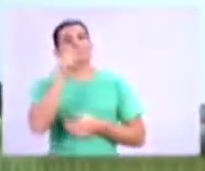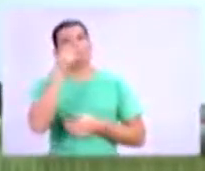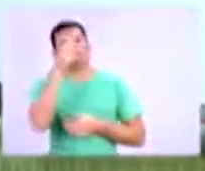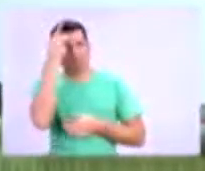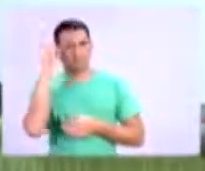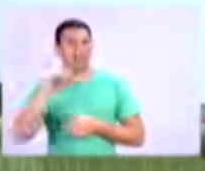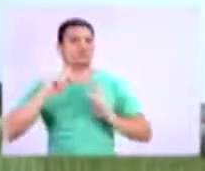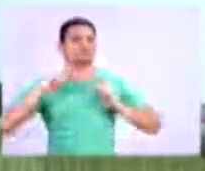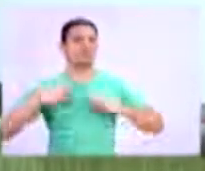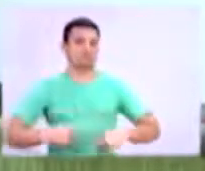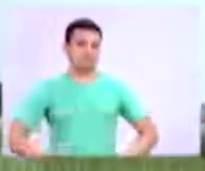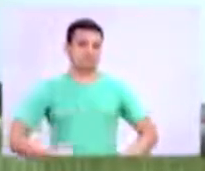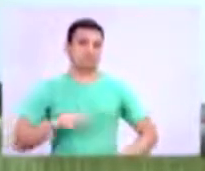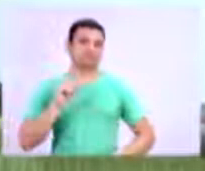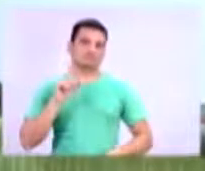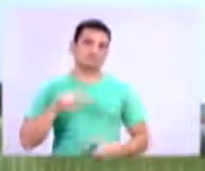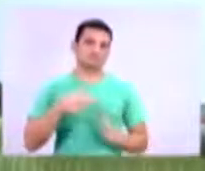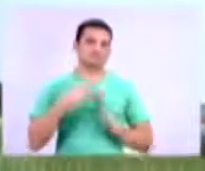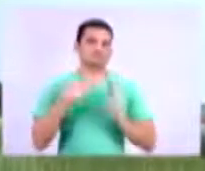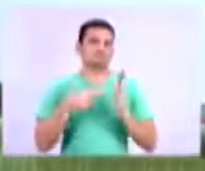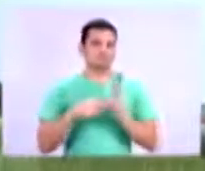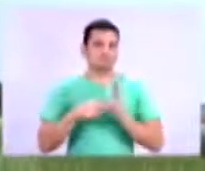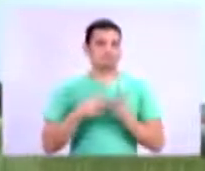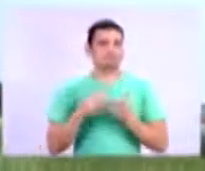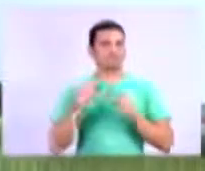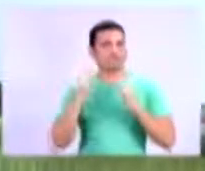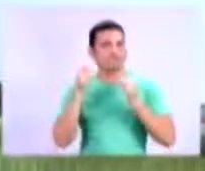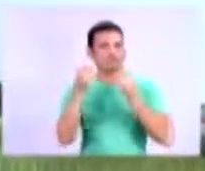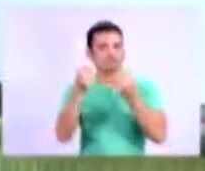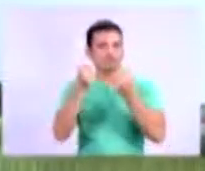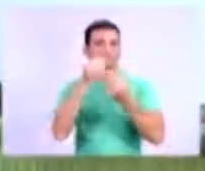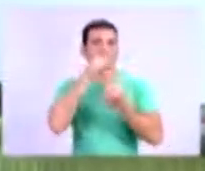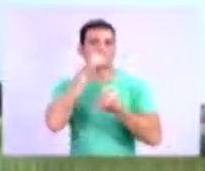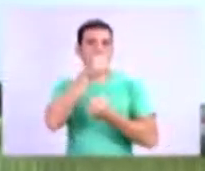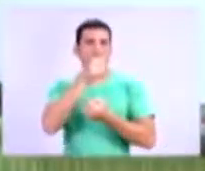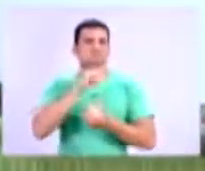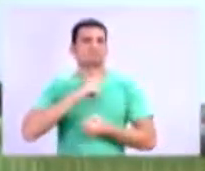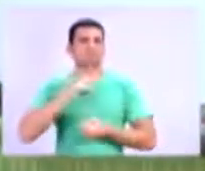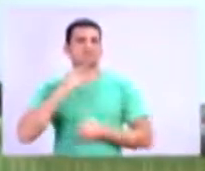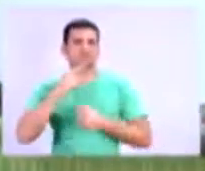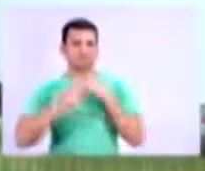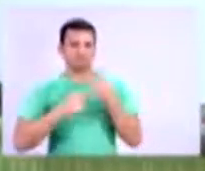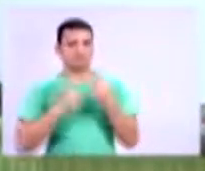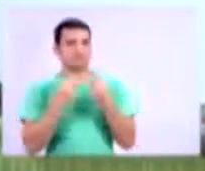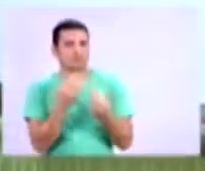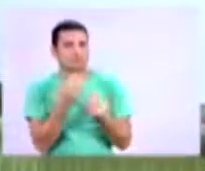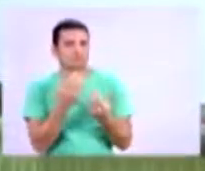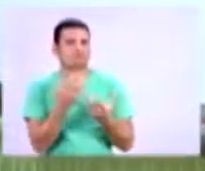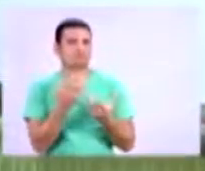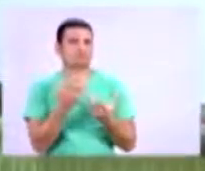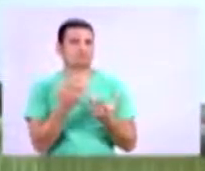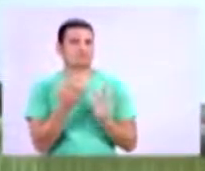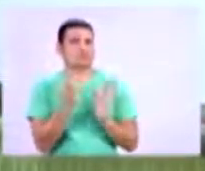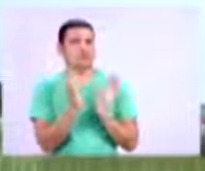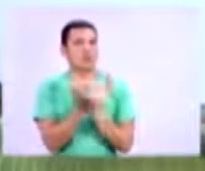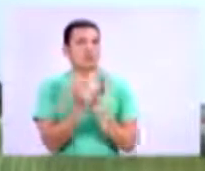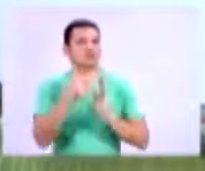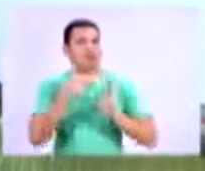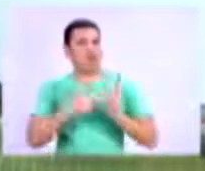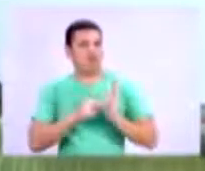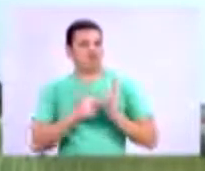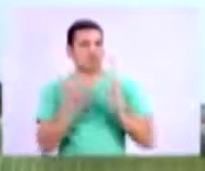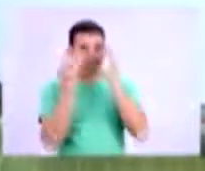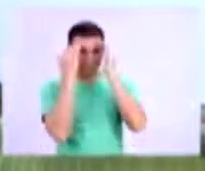Então, um critério bem forte, quando nós estamos aí em dúvida quanto à conduta moral, você pode colocar como